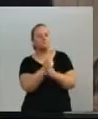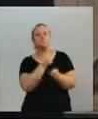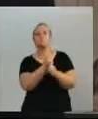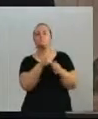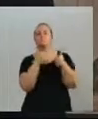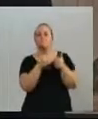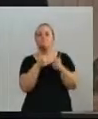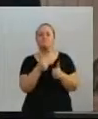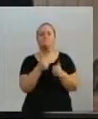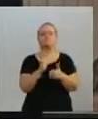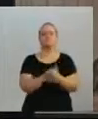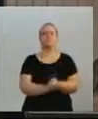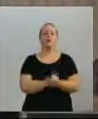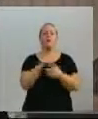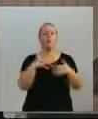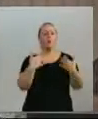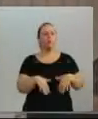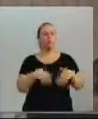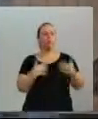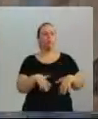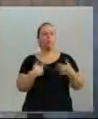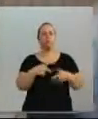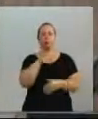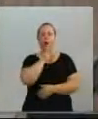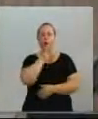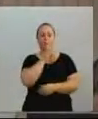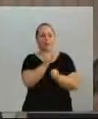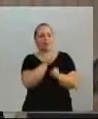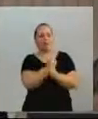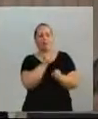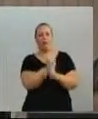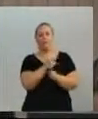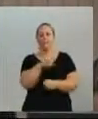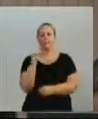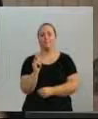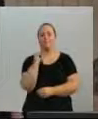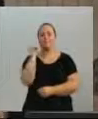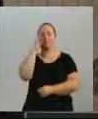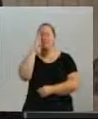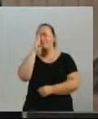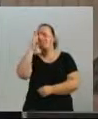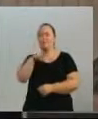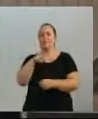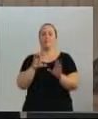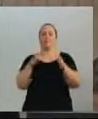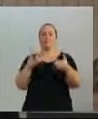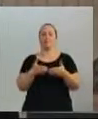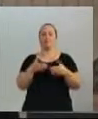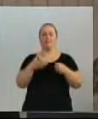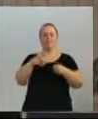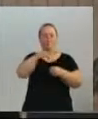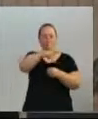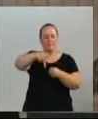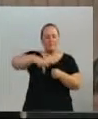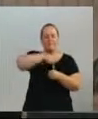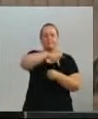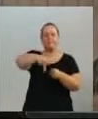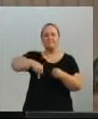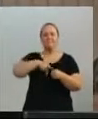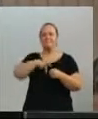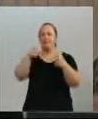na região, estão em pleno vapor, como essa obra do presídio, o que é muito importante, principalmente para a comunidade ali do Passo Manso, onde Vossa